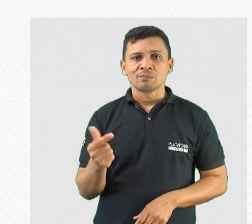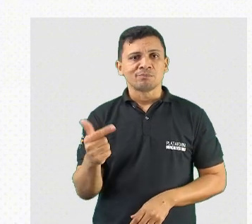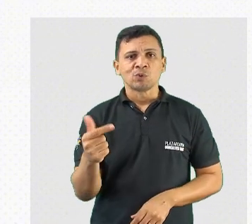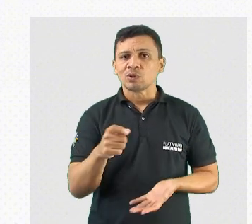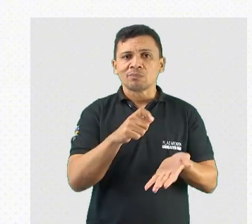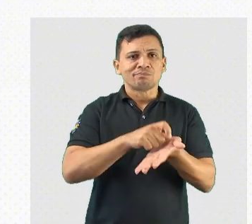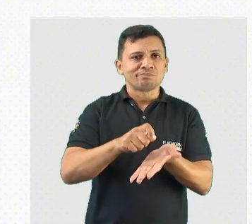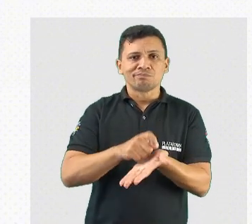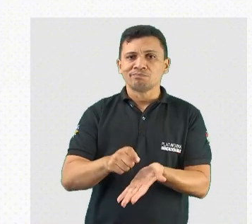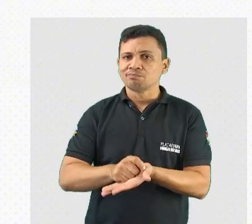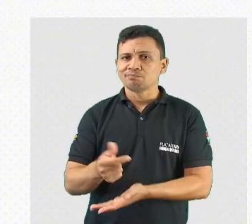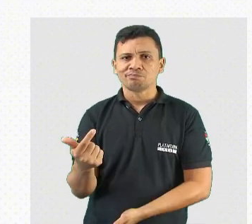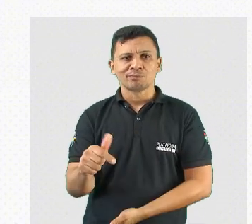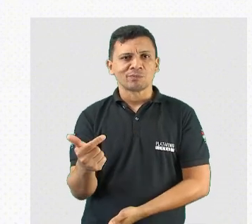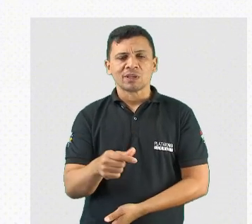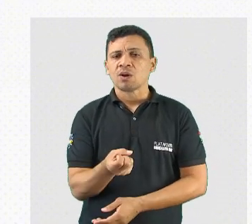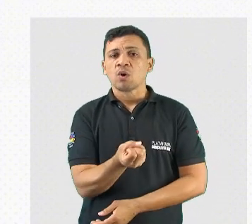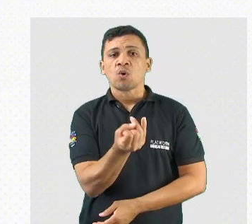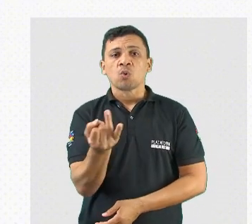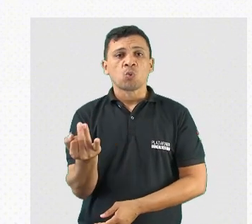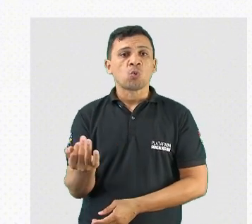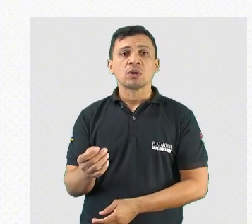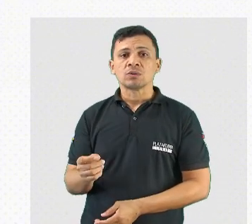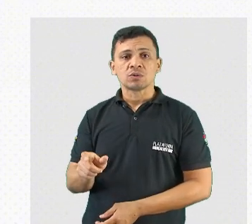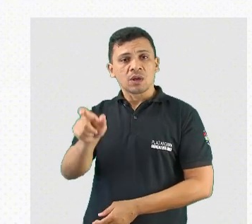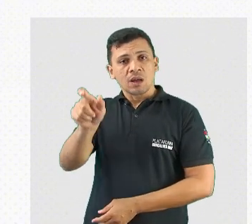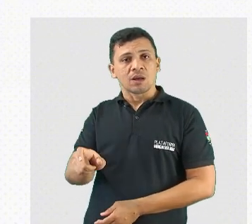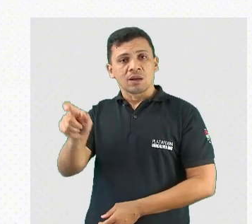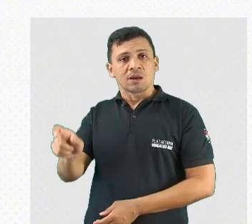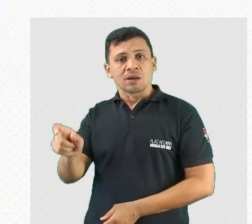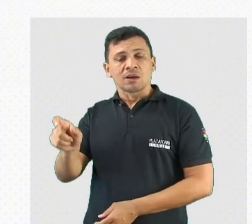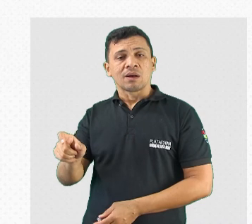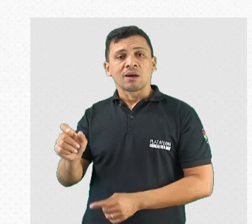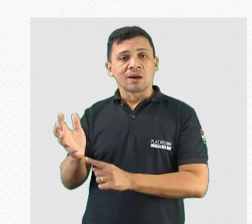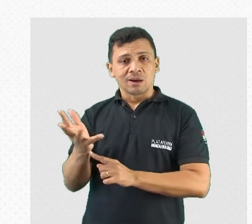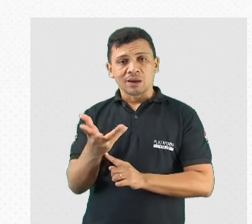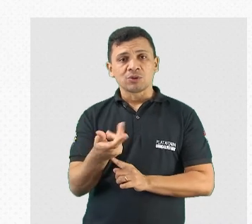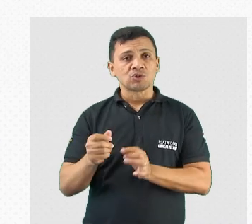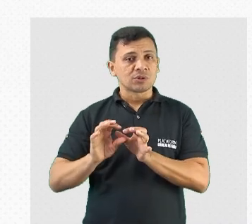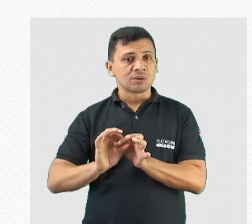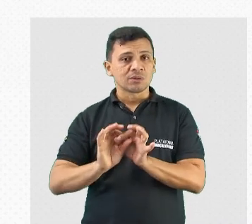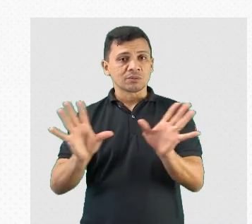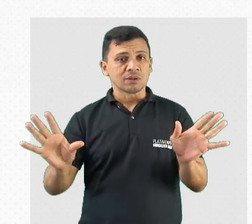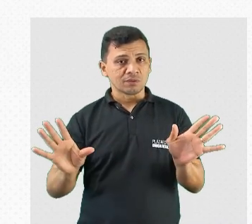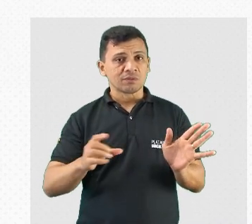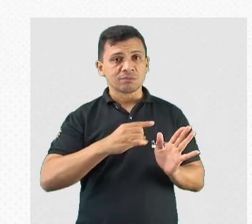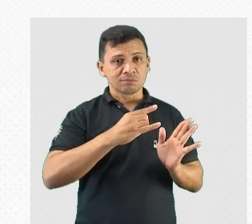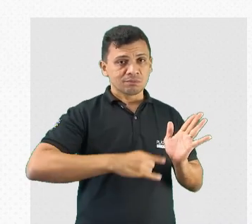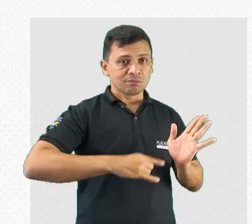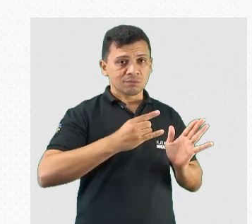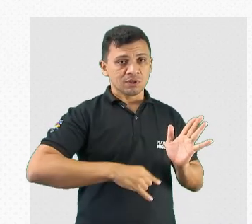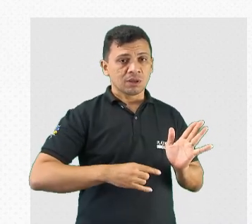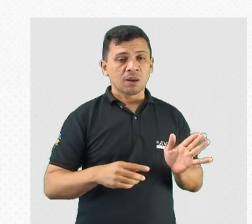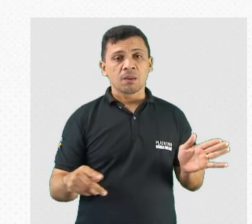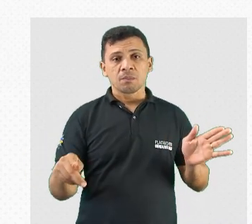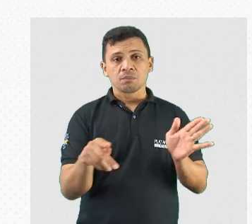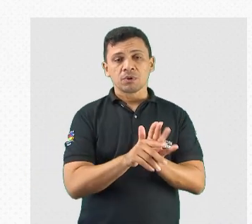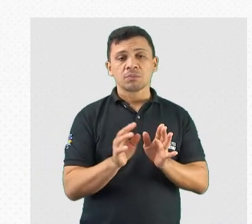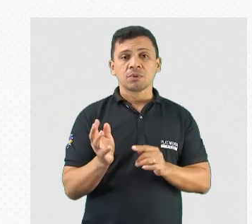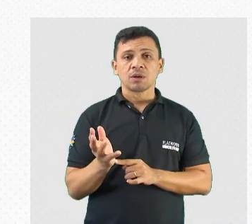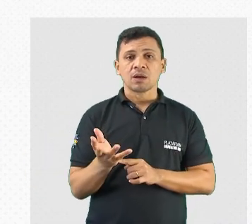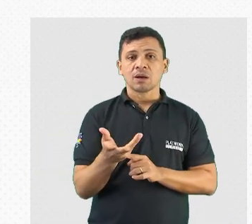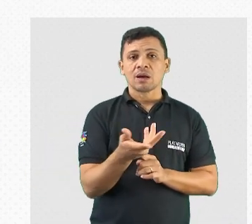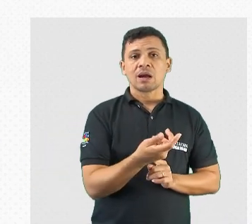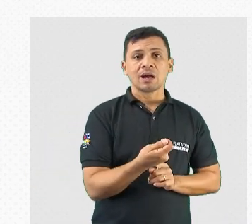saber quantos desses artistas foram alforriados e que a gente possa dizer assim, eles fazem parte de uma arte